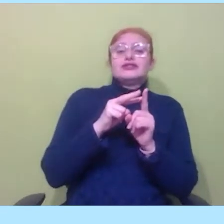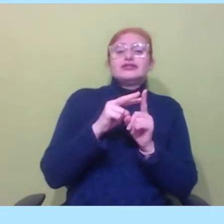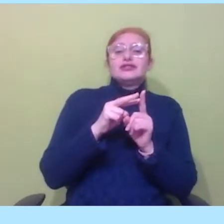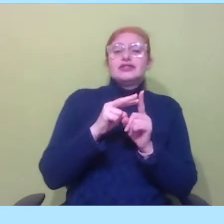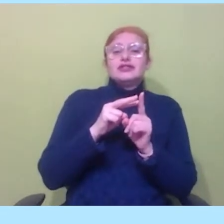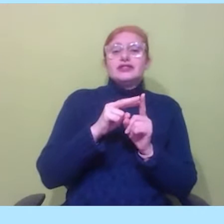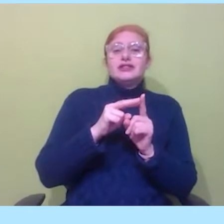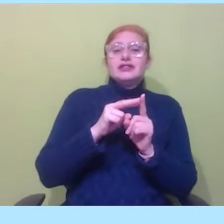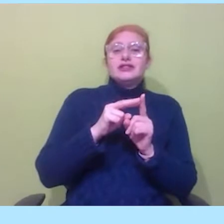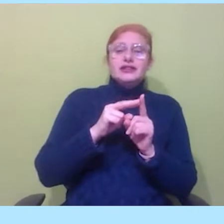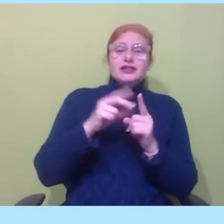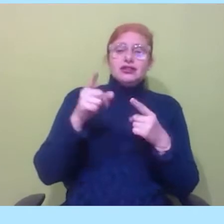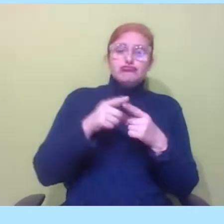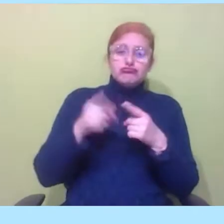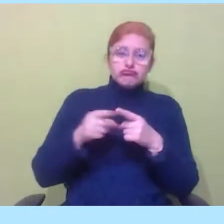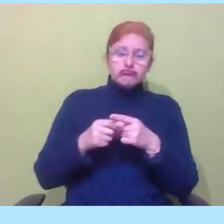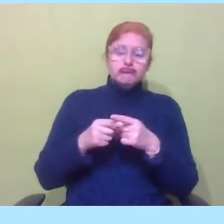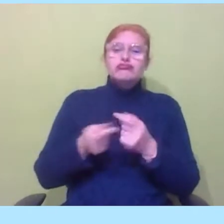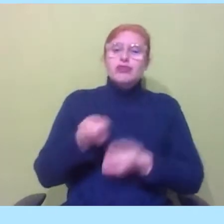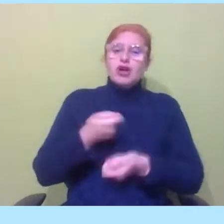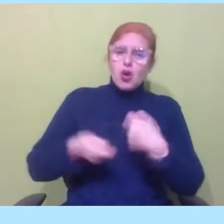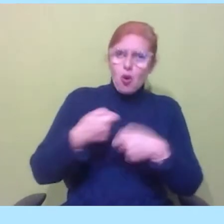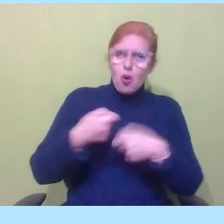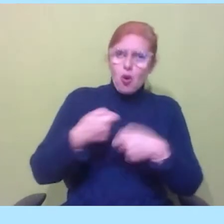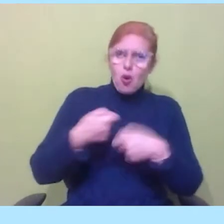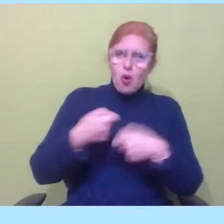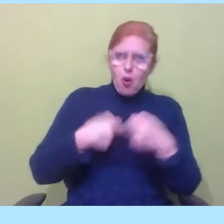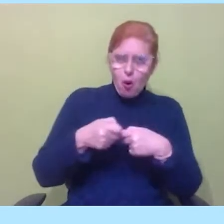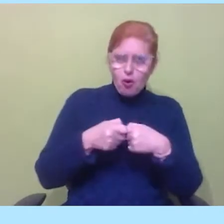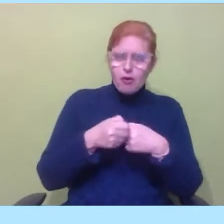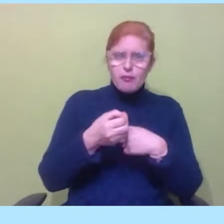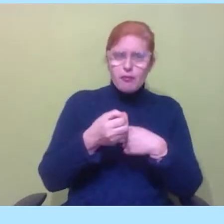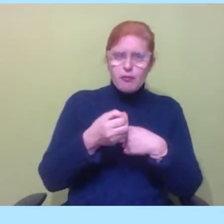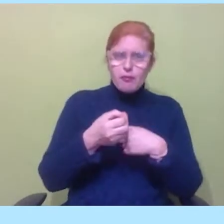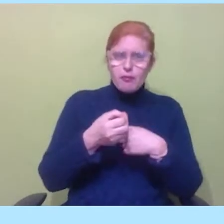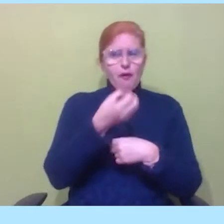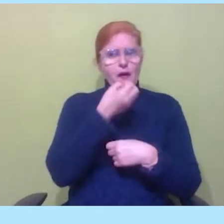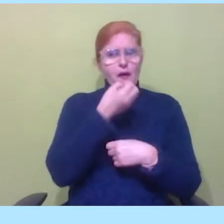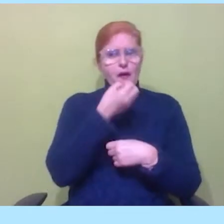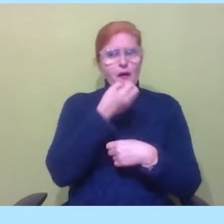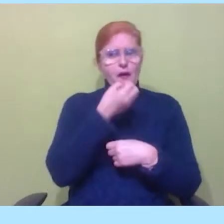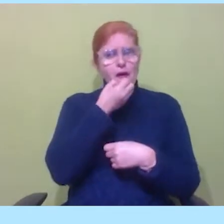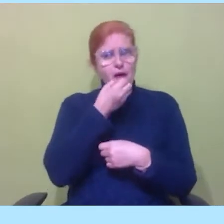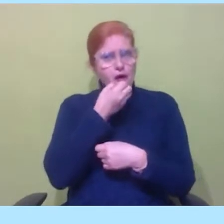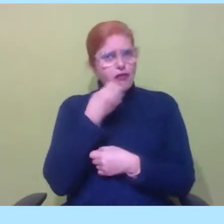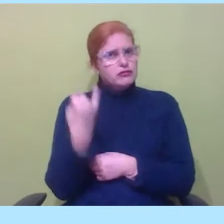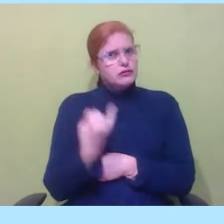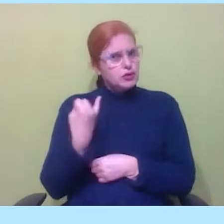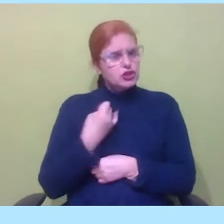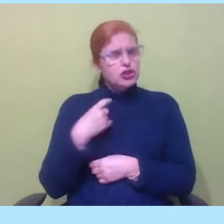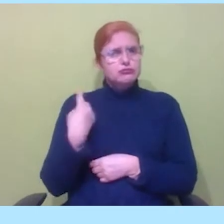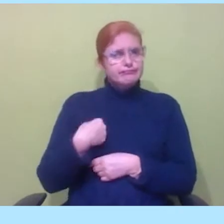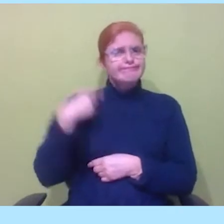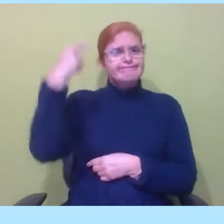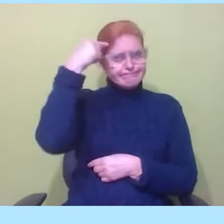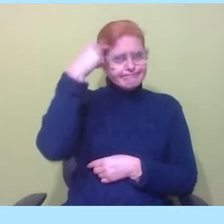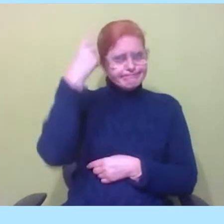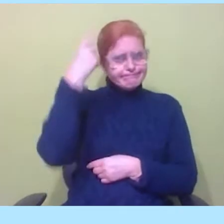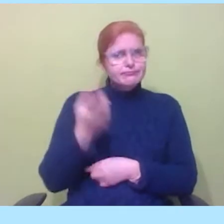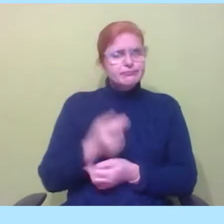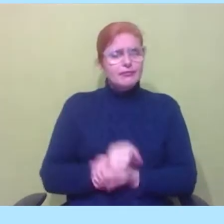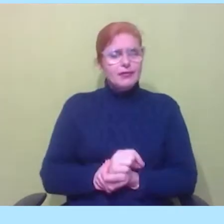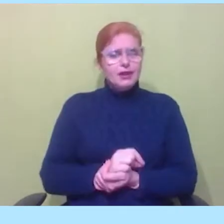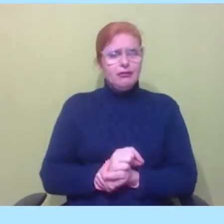é totalmente relevante de a gente pensar e conceber que nós